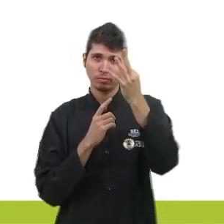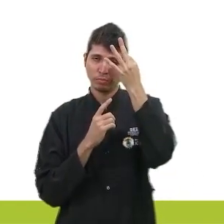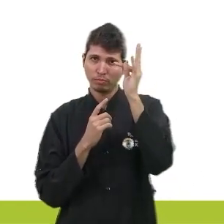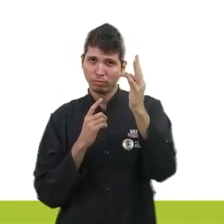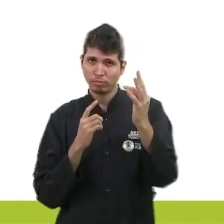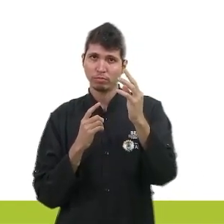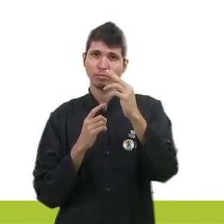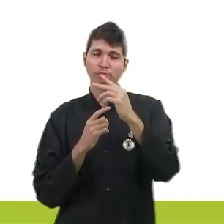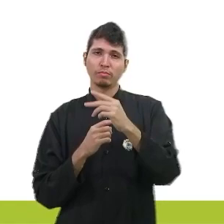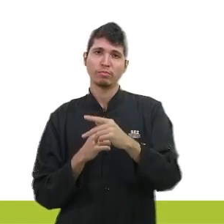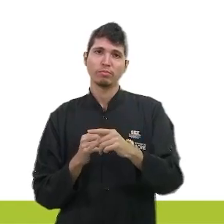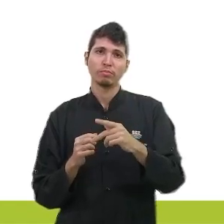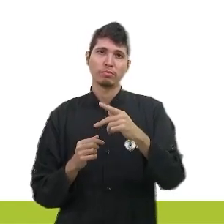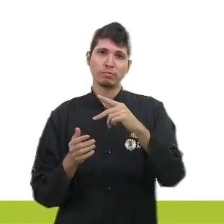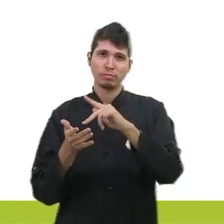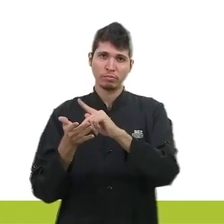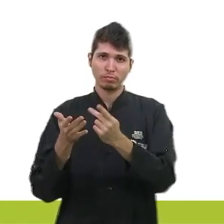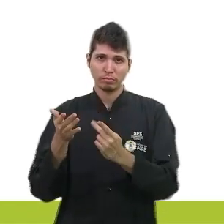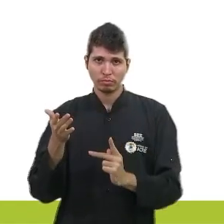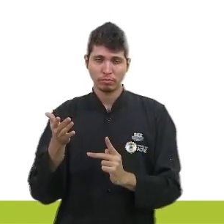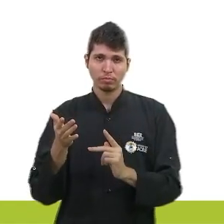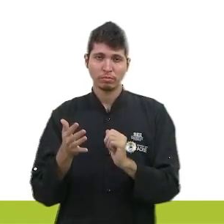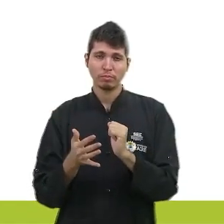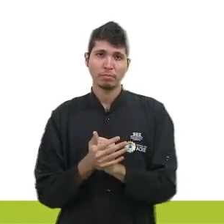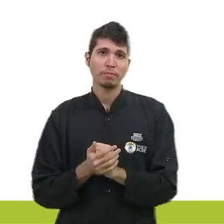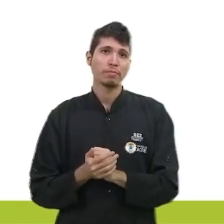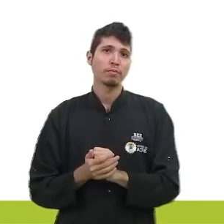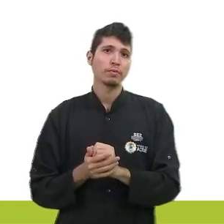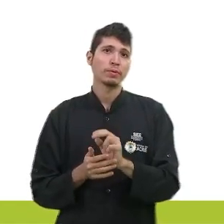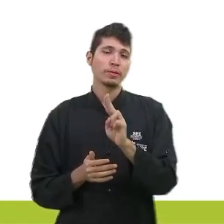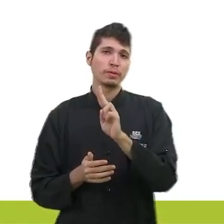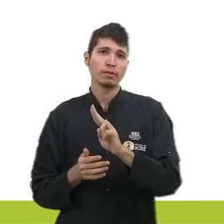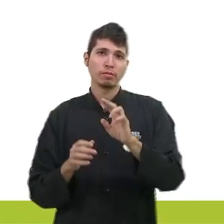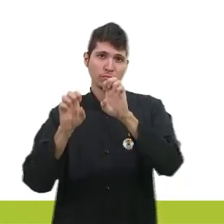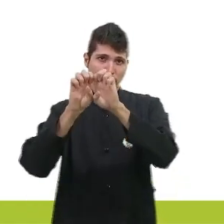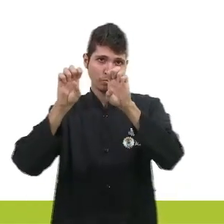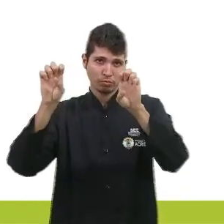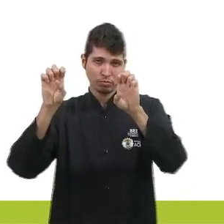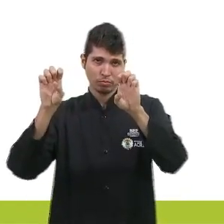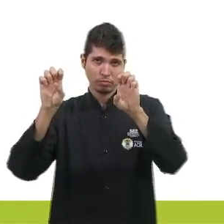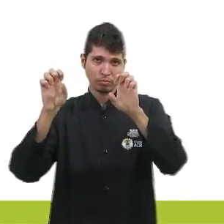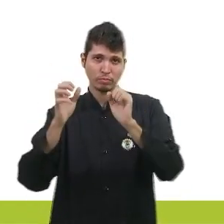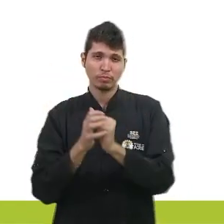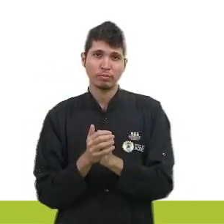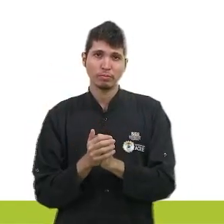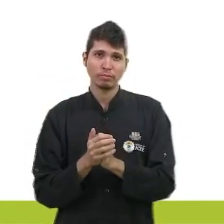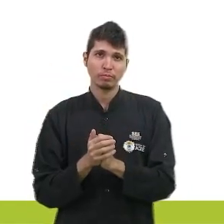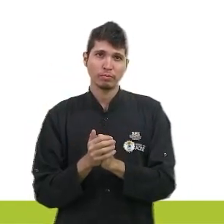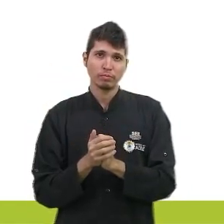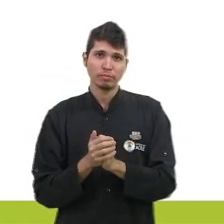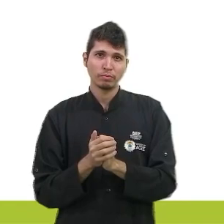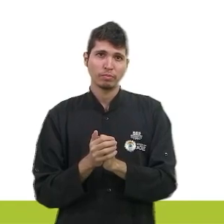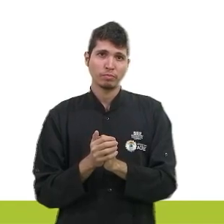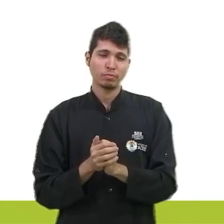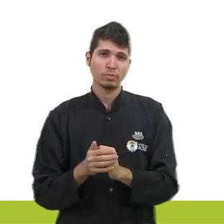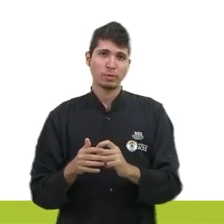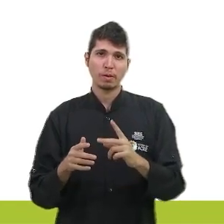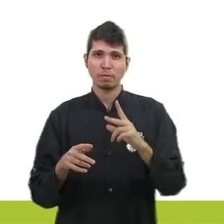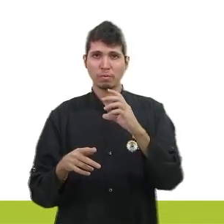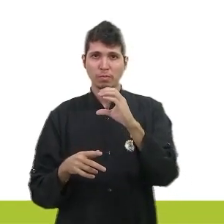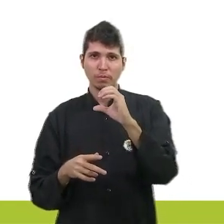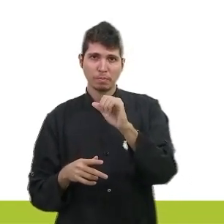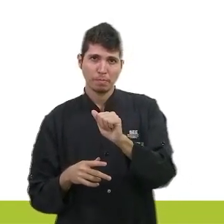Pitágoras. O teorema de Pitágoras fala o seguinte, que a hipotenusa ao quadrado é igual à soma dos quadrados dos catetos. Em